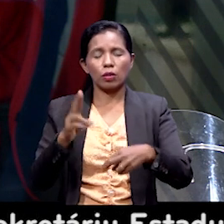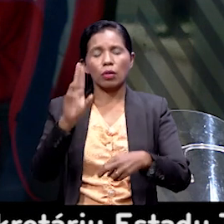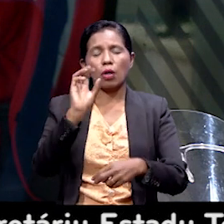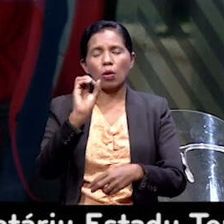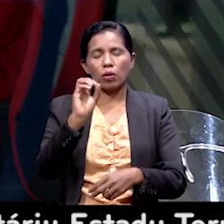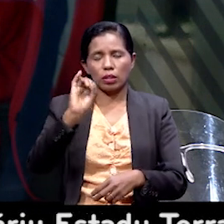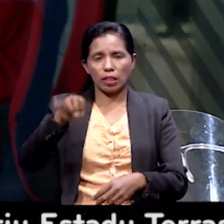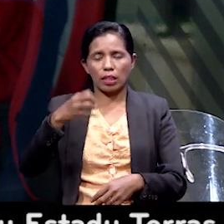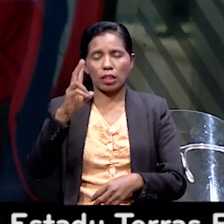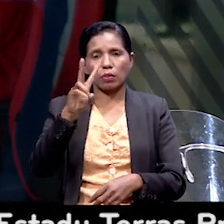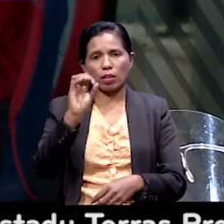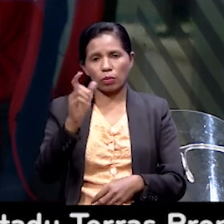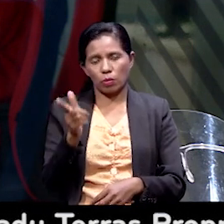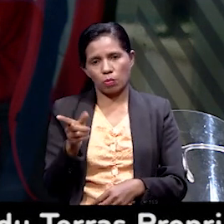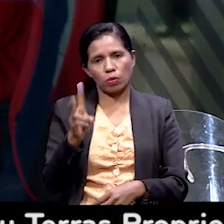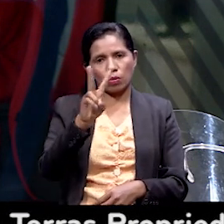Rihunrua, Rua Nulo Recém Rua.